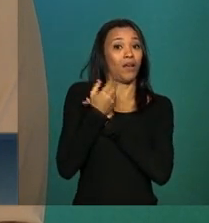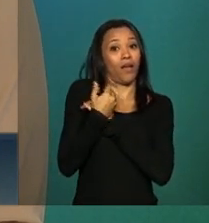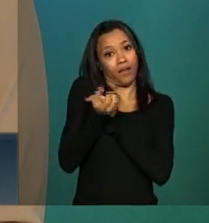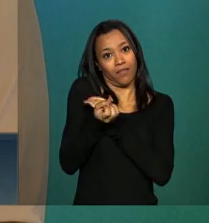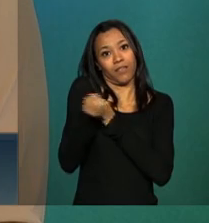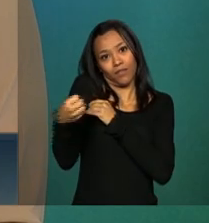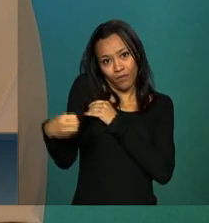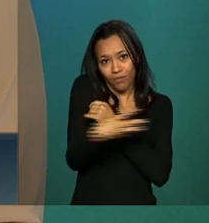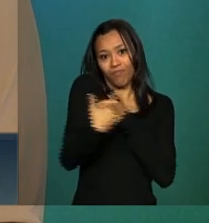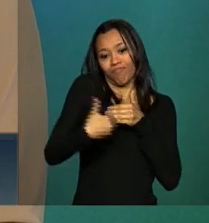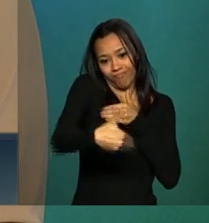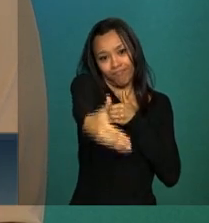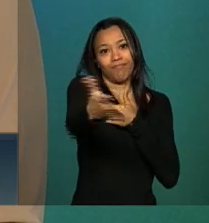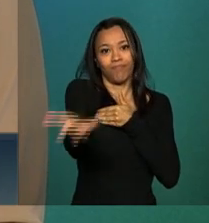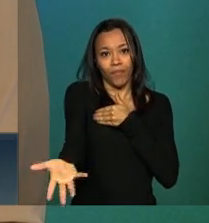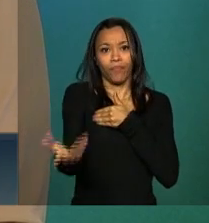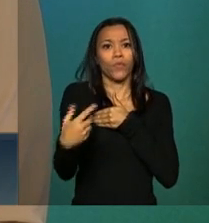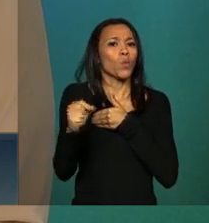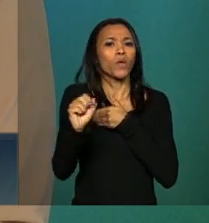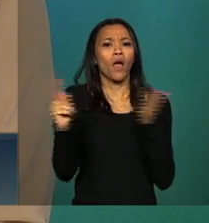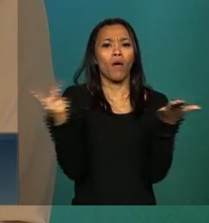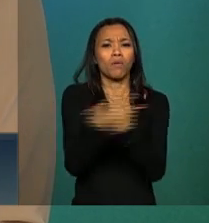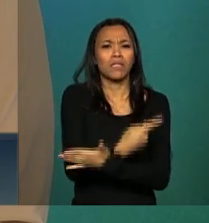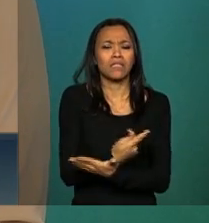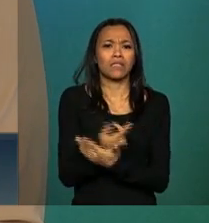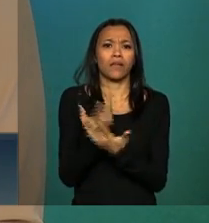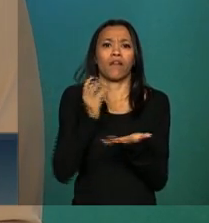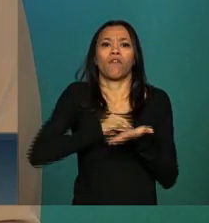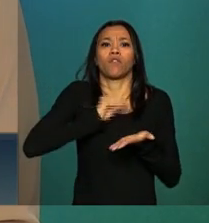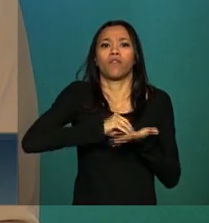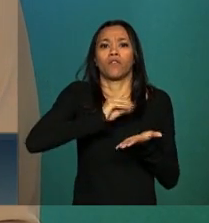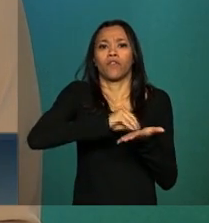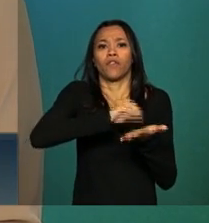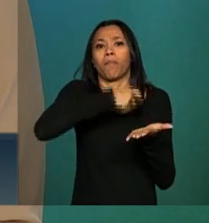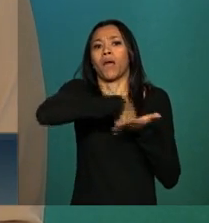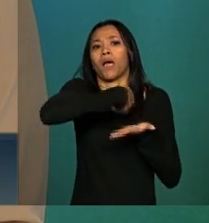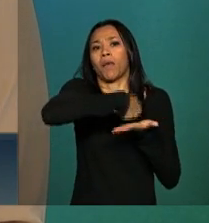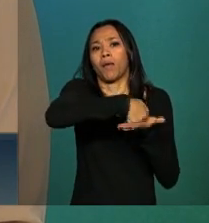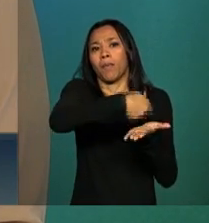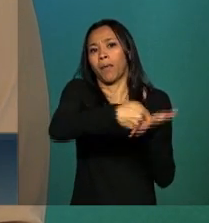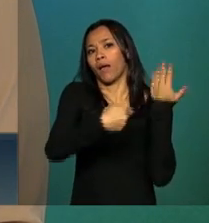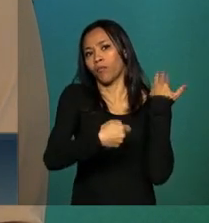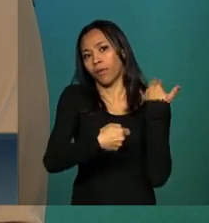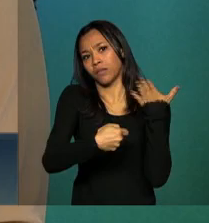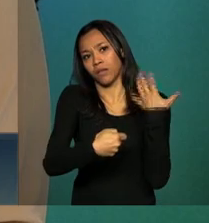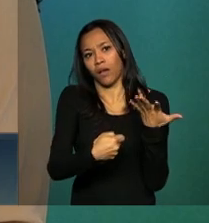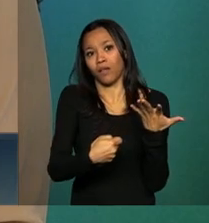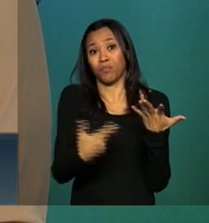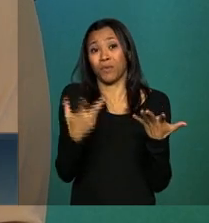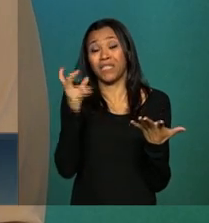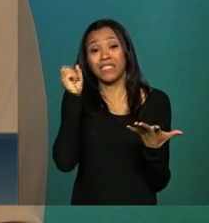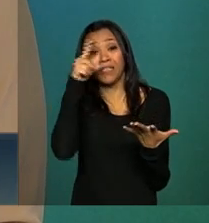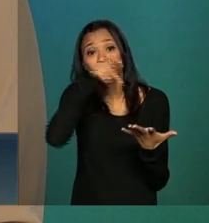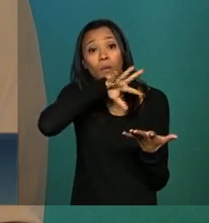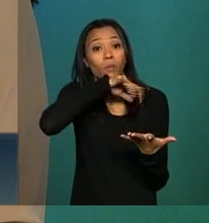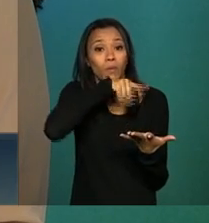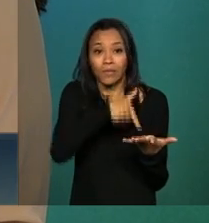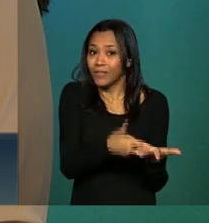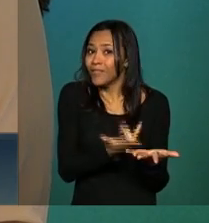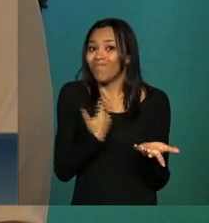não queremos deixar acontecer mais é restos a pagar de seguro agrícola, porque isso traz instabilidade, isso